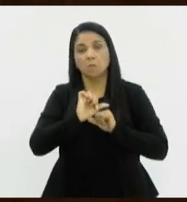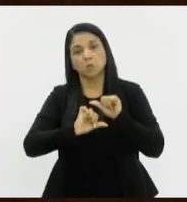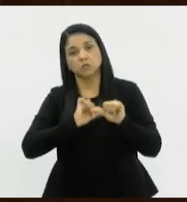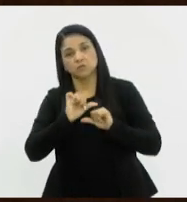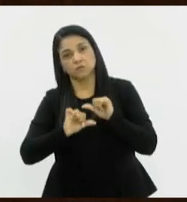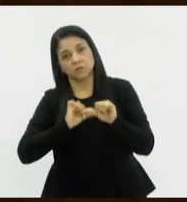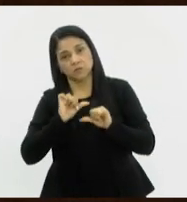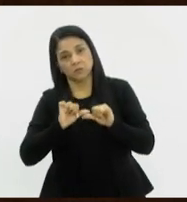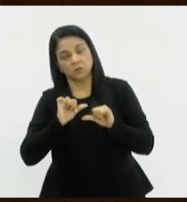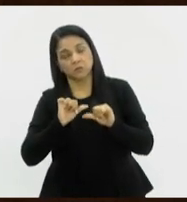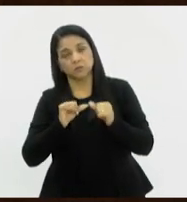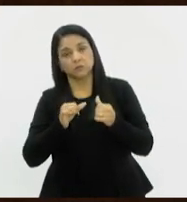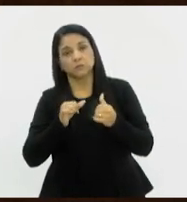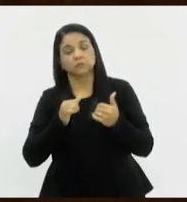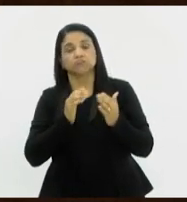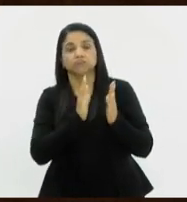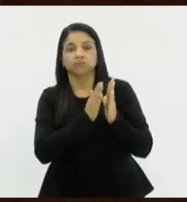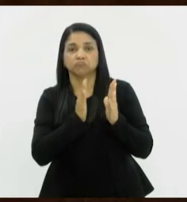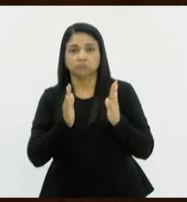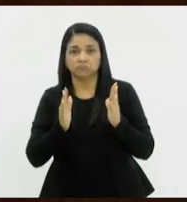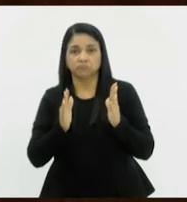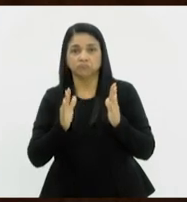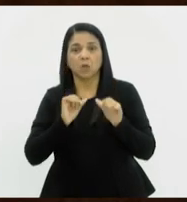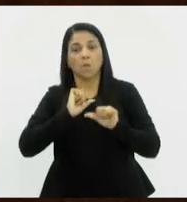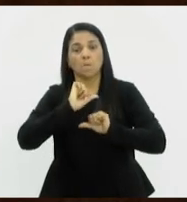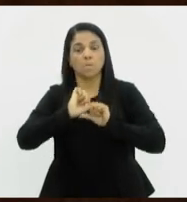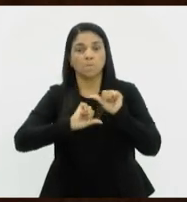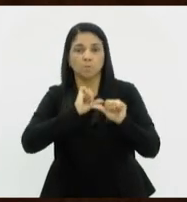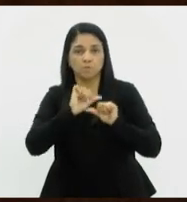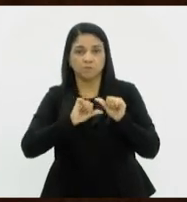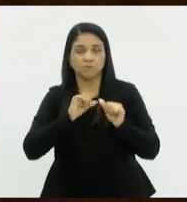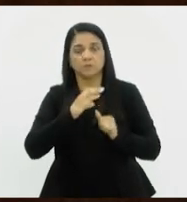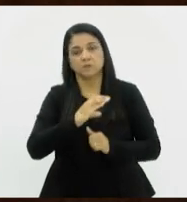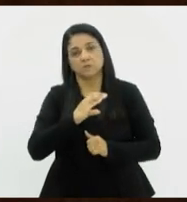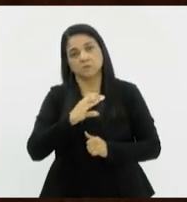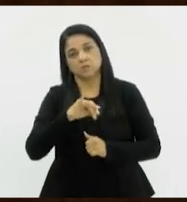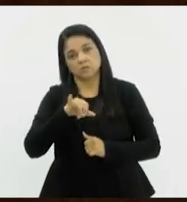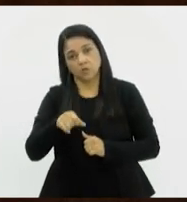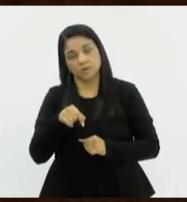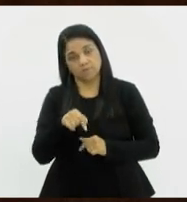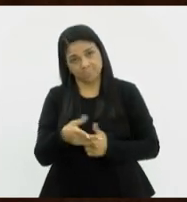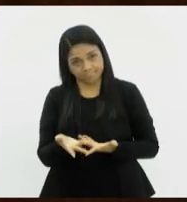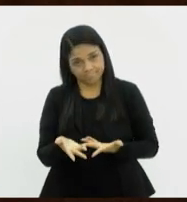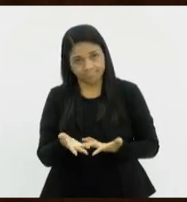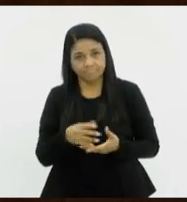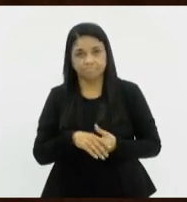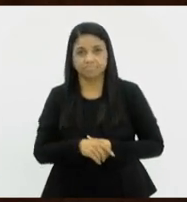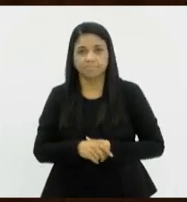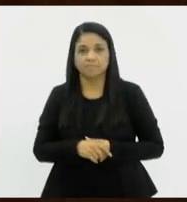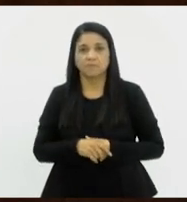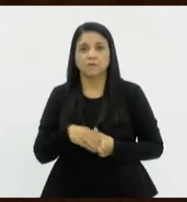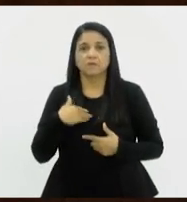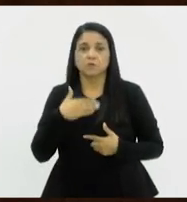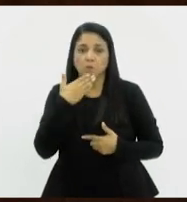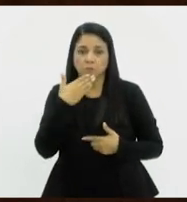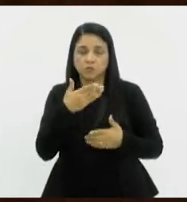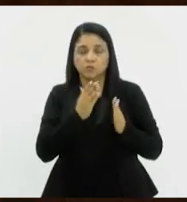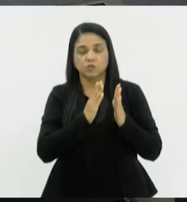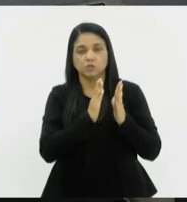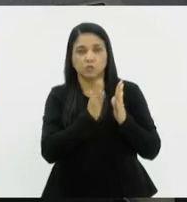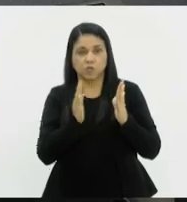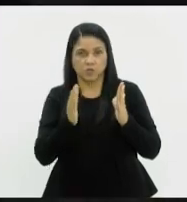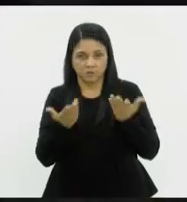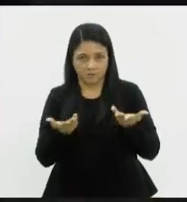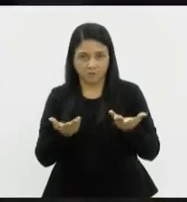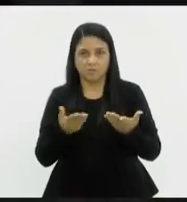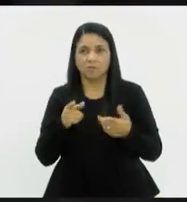modificação, chamando o trabalho à ordem, como uma modificação da CCJ. Por isso que eu fiz uma questão de ordem antes. Sem problema. A